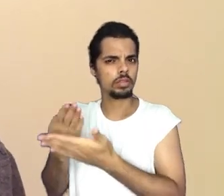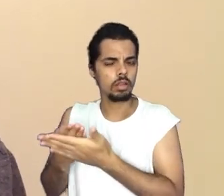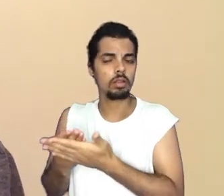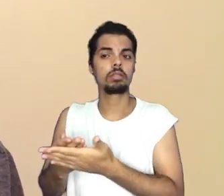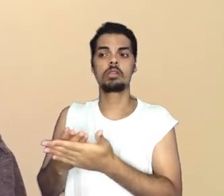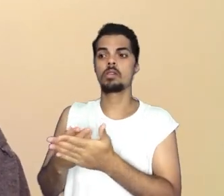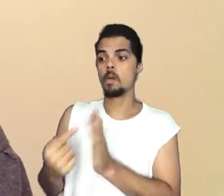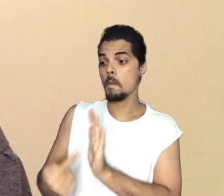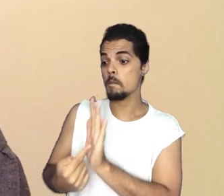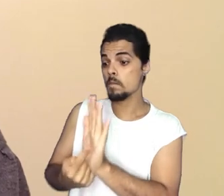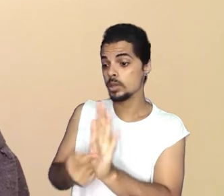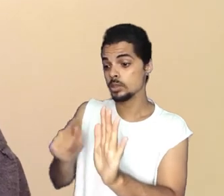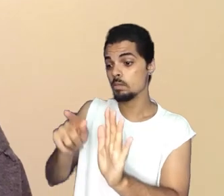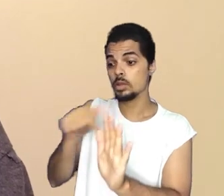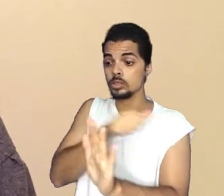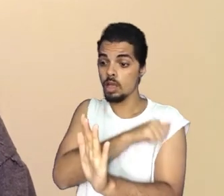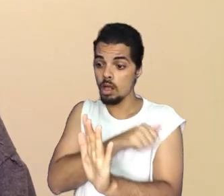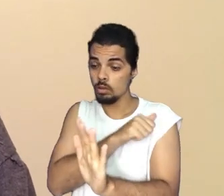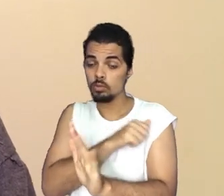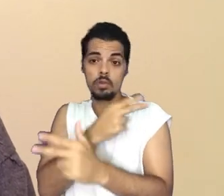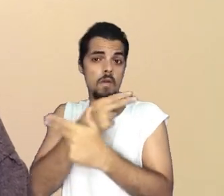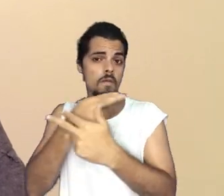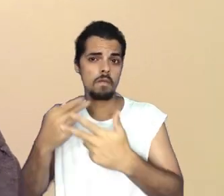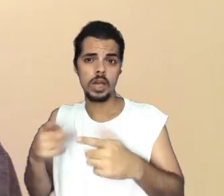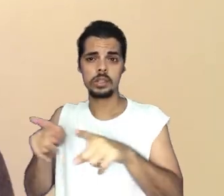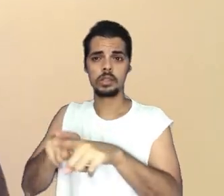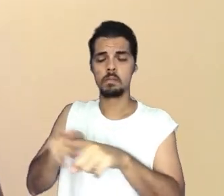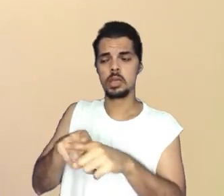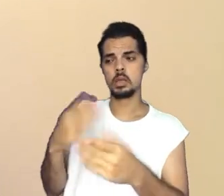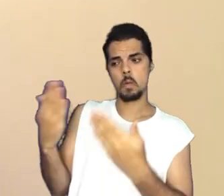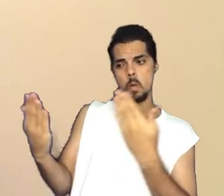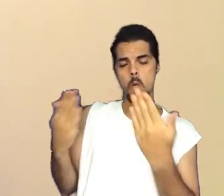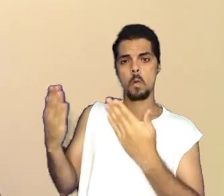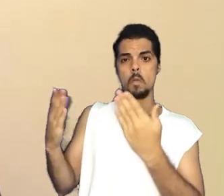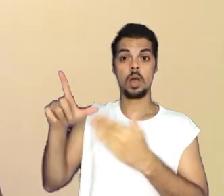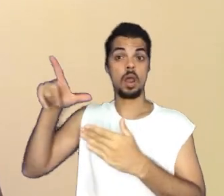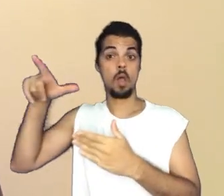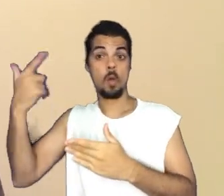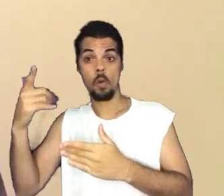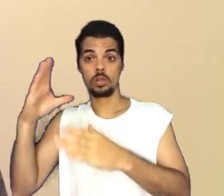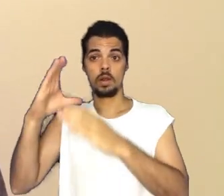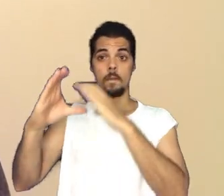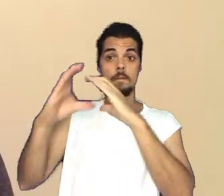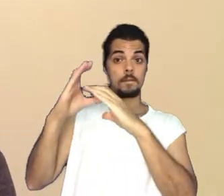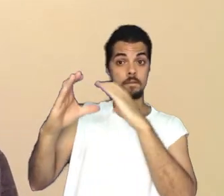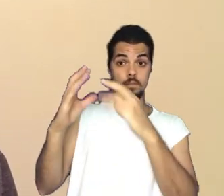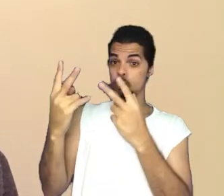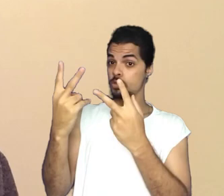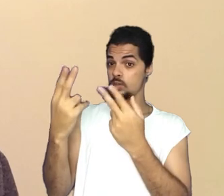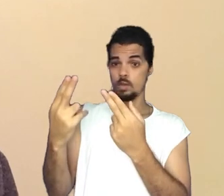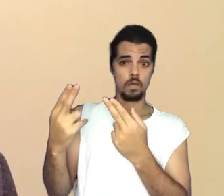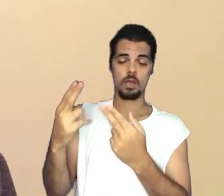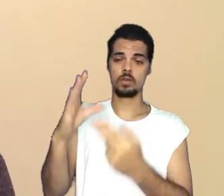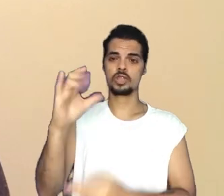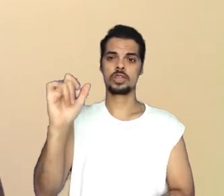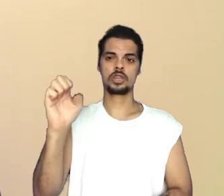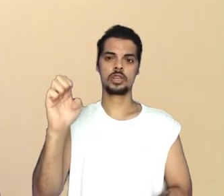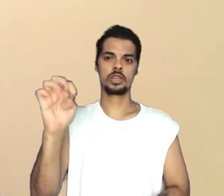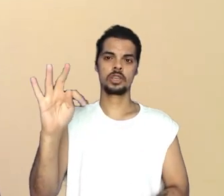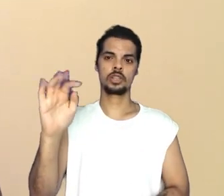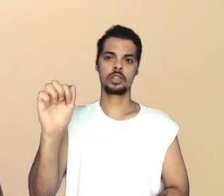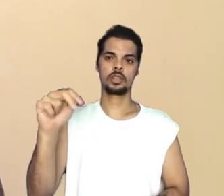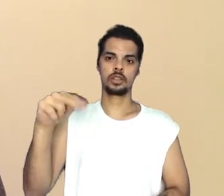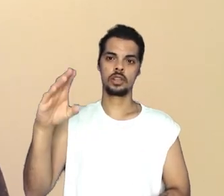a leitura coletiva desse texto e a análise do texto, e uma comparação com a música do Caetano Veloso, que é